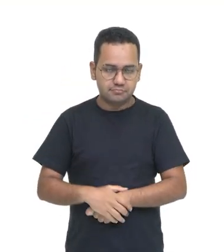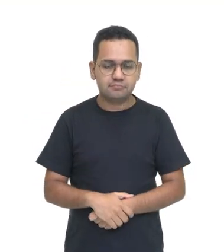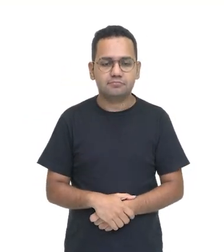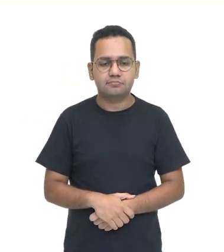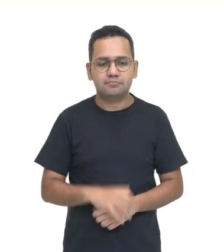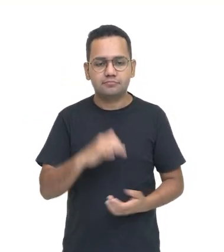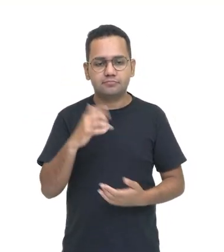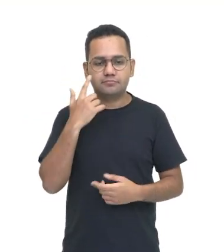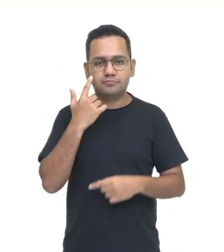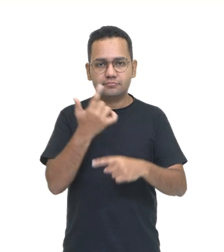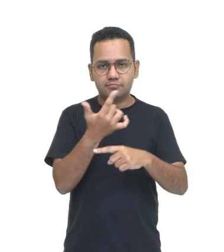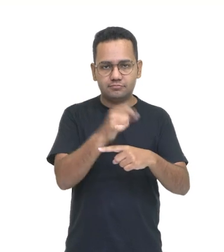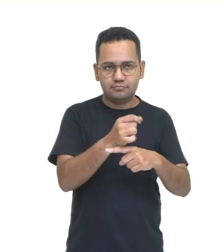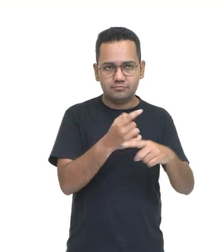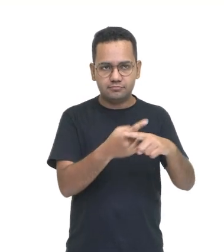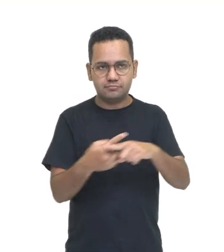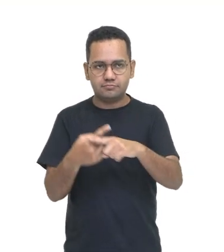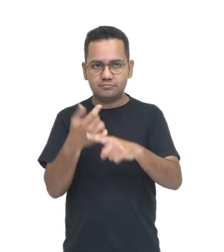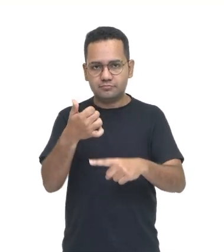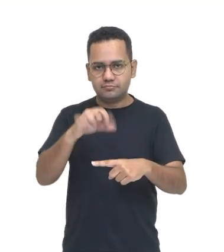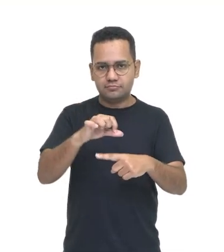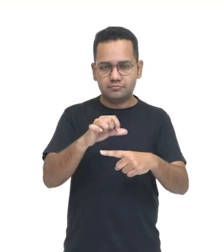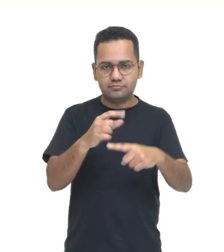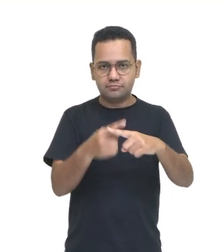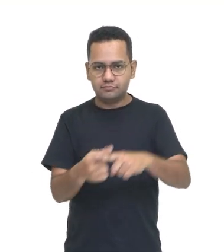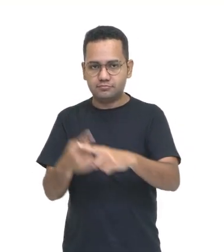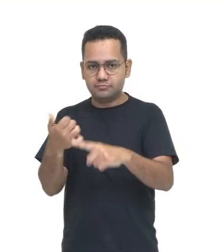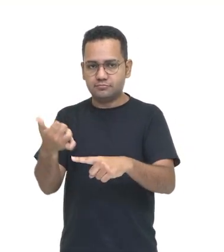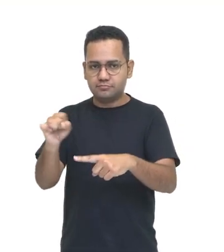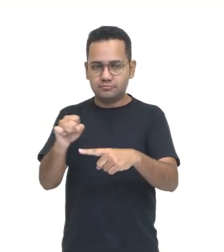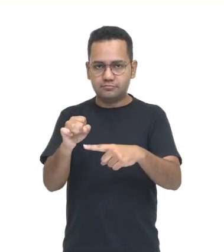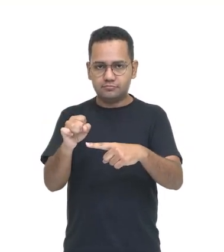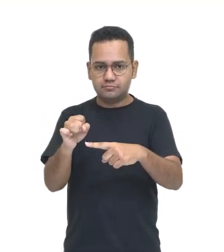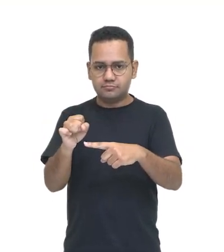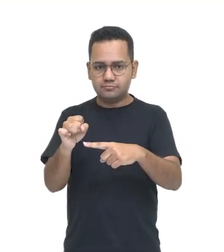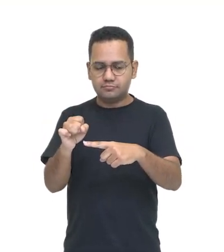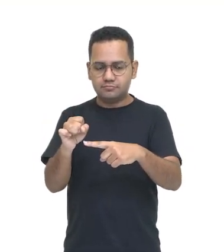ó, com 20 vezes 19